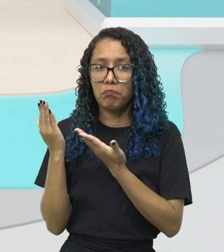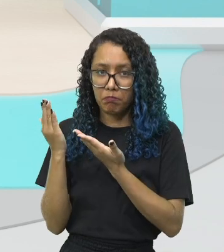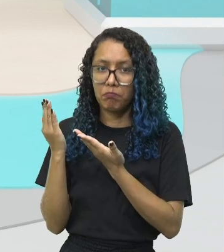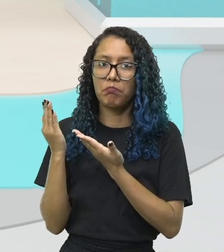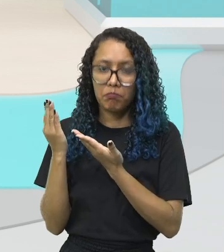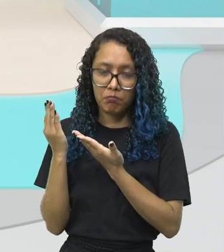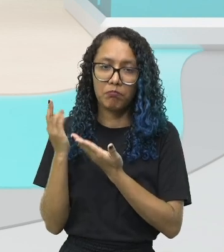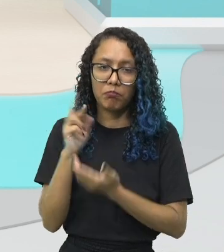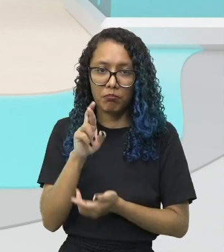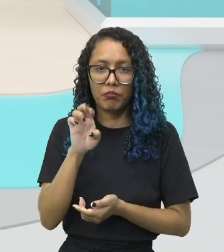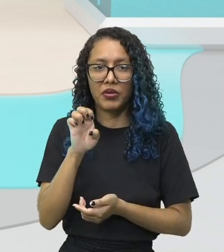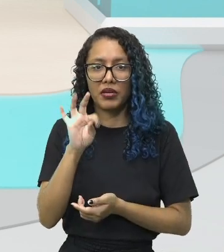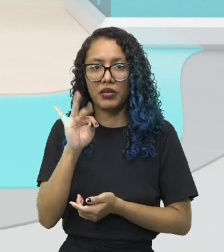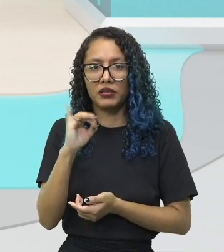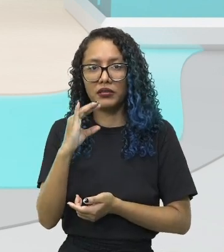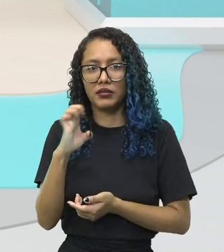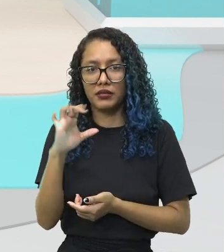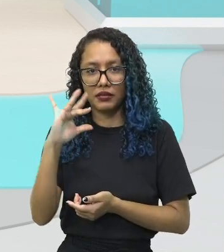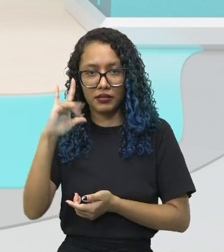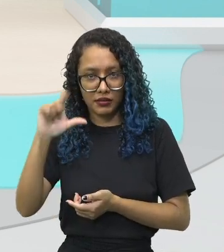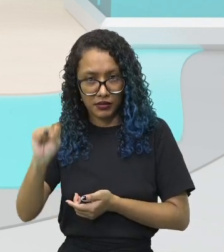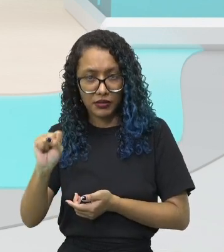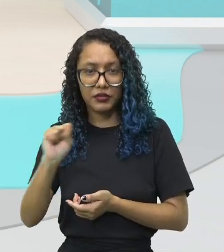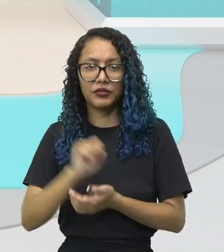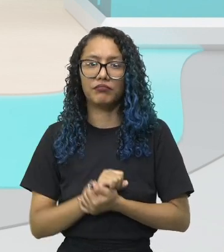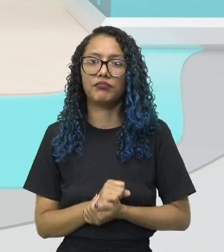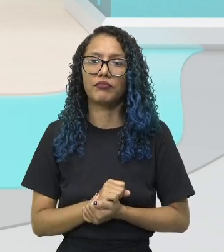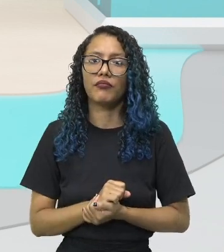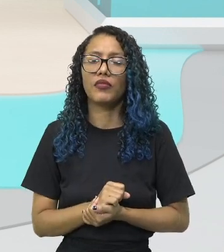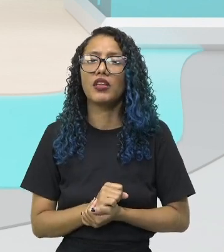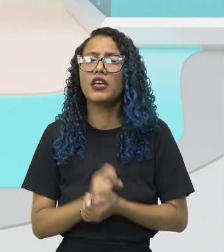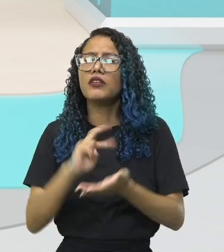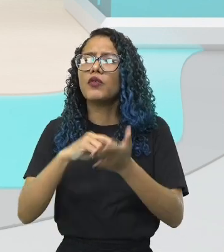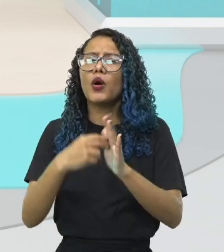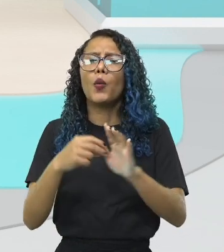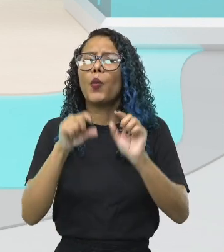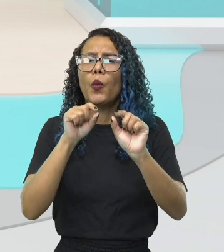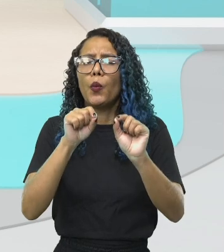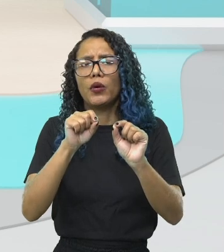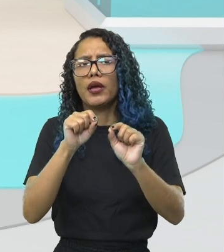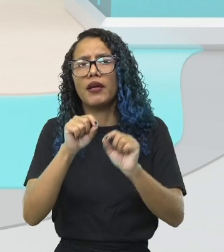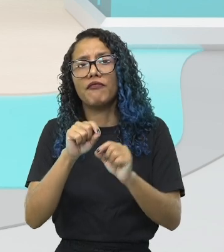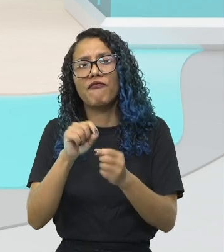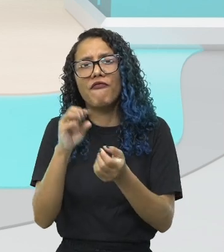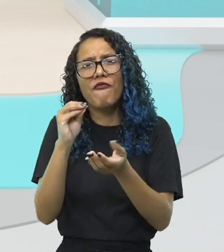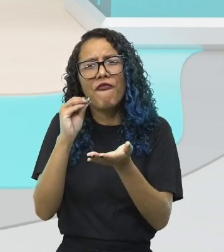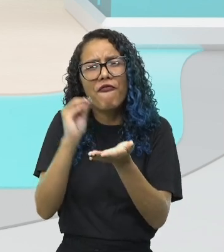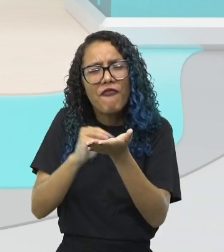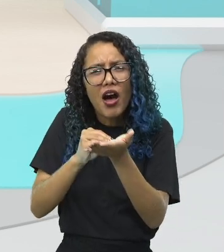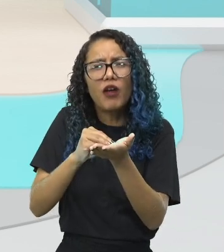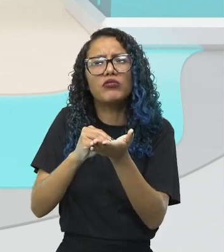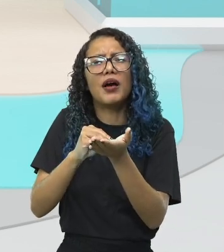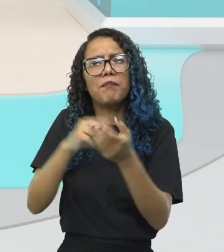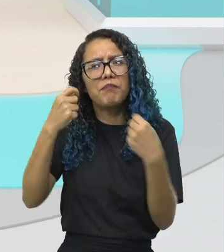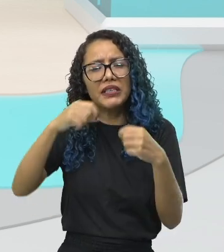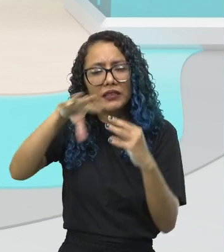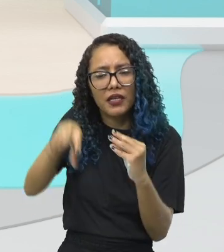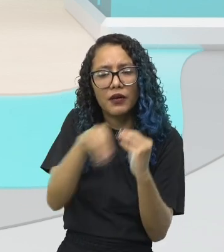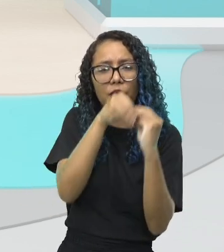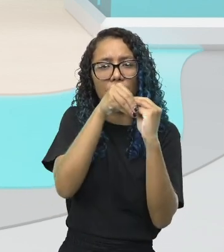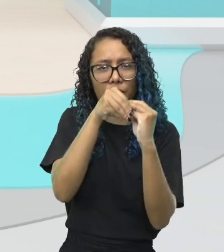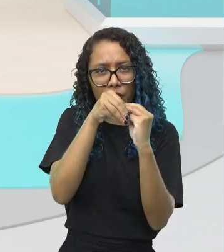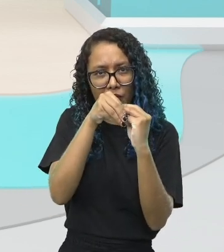Reticências, certo? Conosco fica sempre algo por dizer. Ali quebra, né? O pensamento, mostra